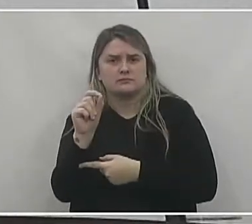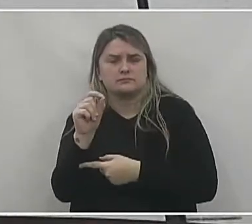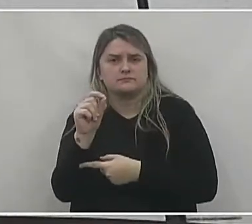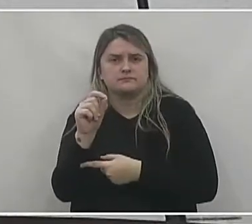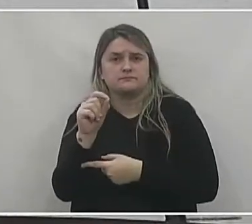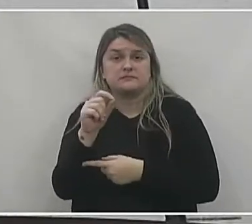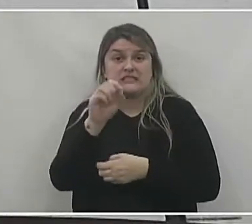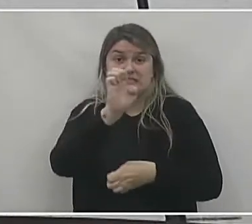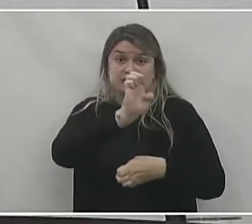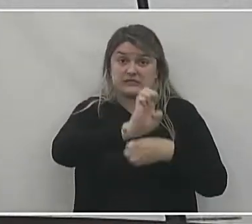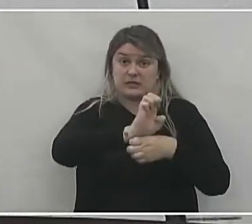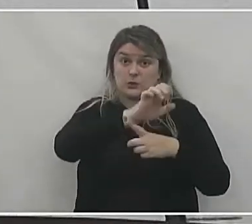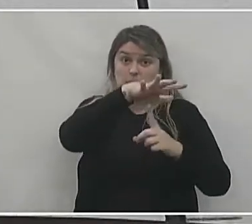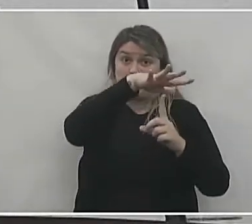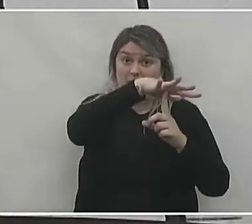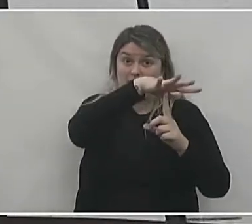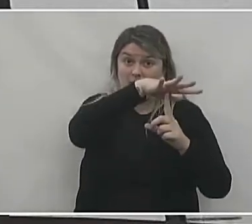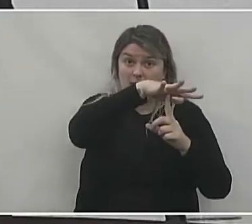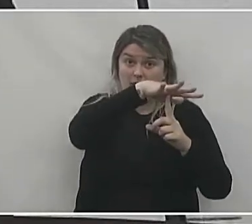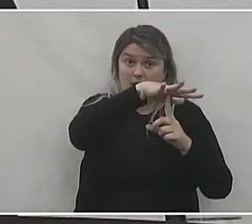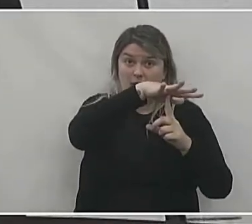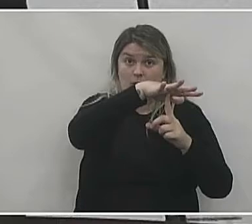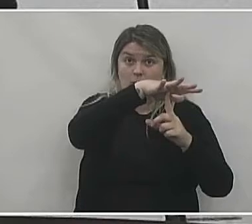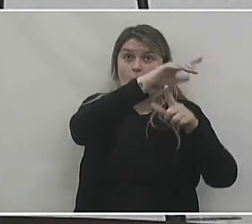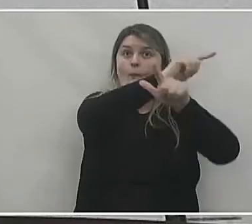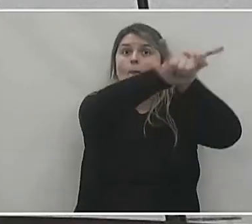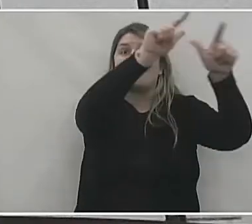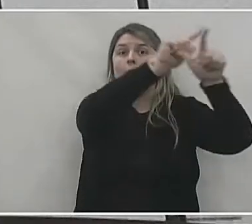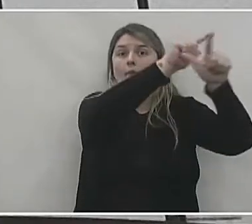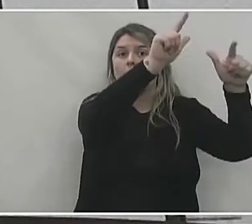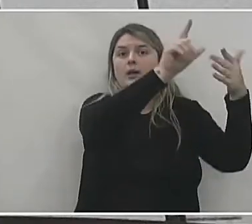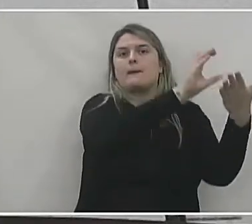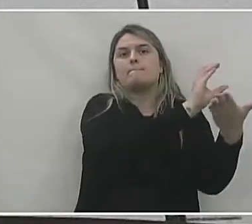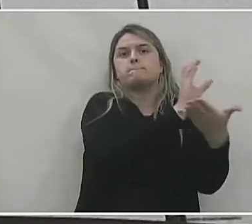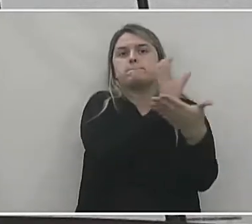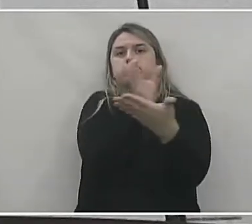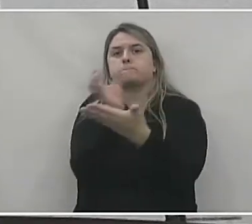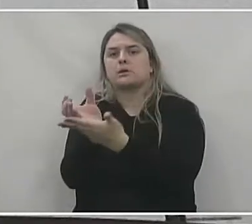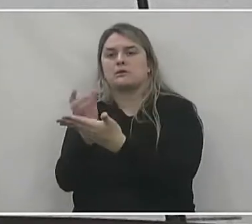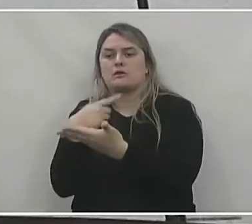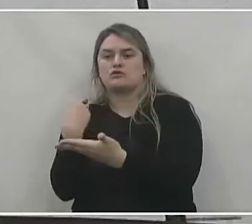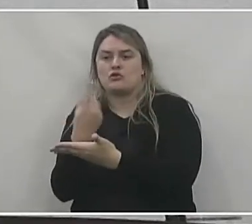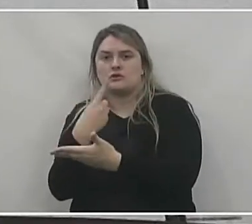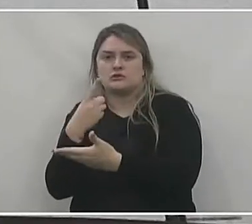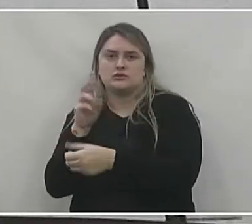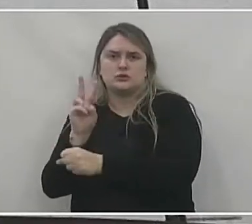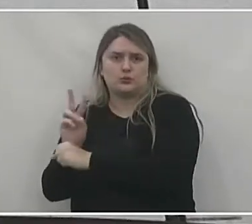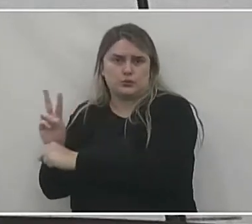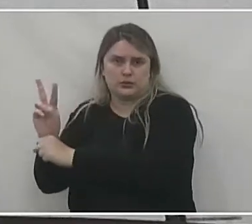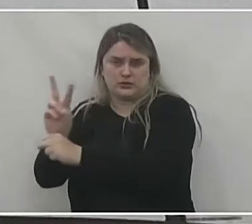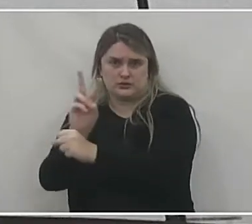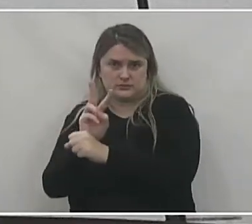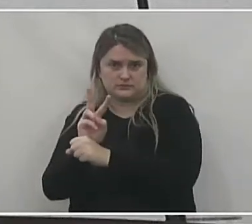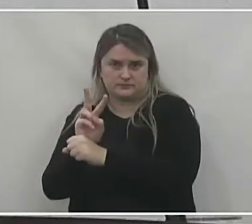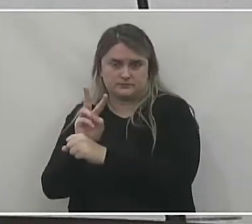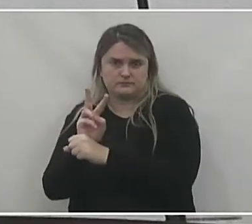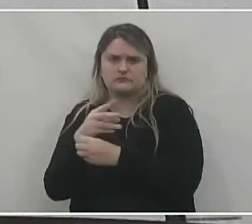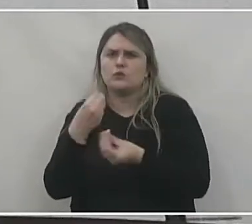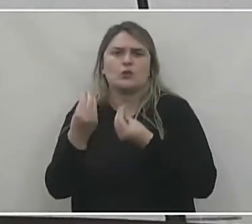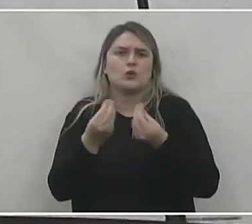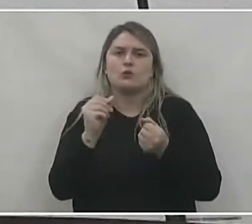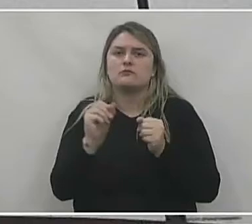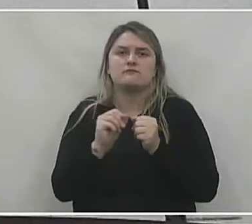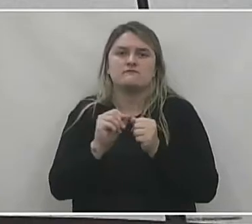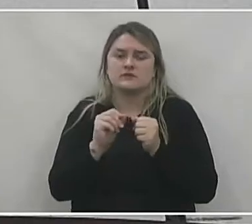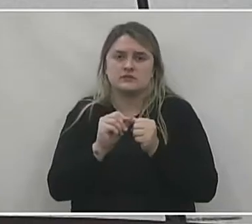o Paraná devastado pague para o Paraná preservado. Como é que nós